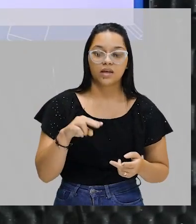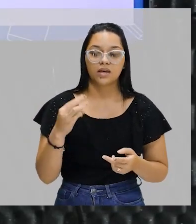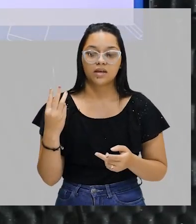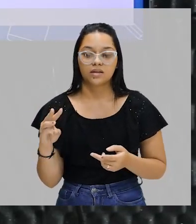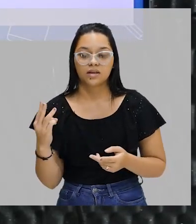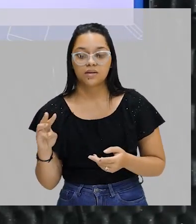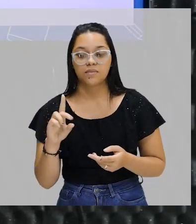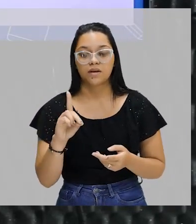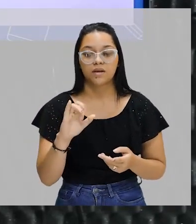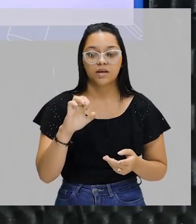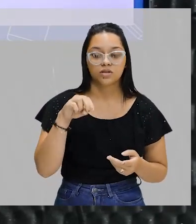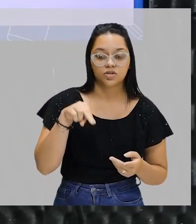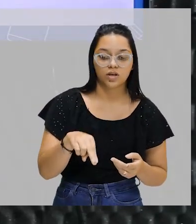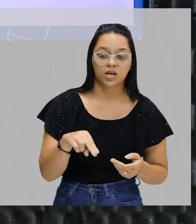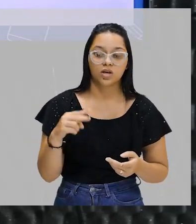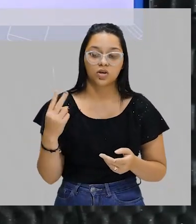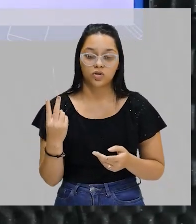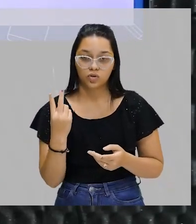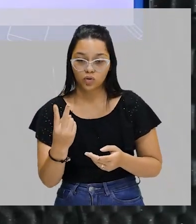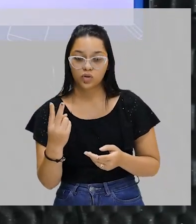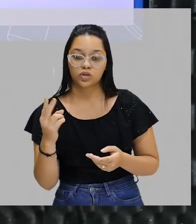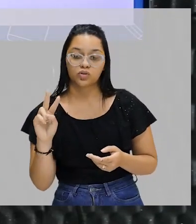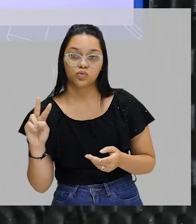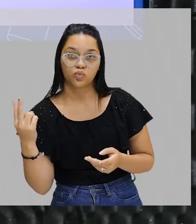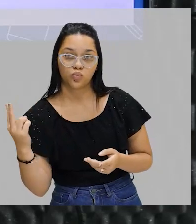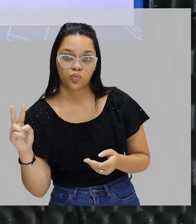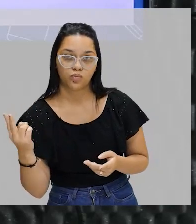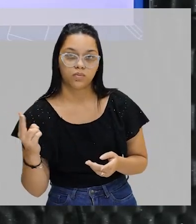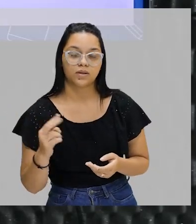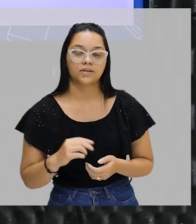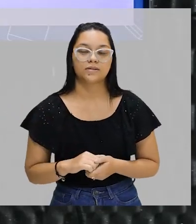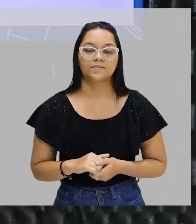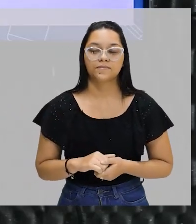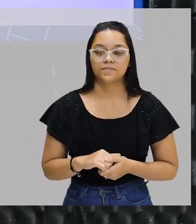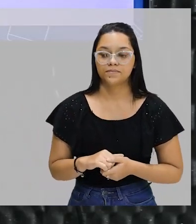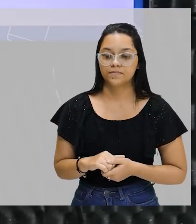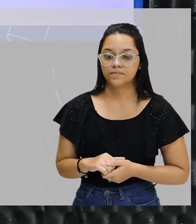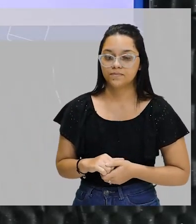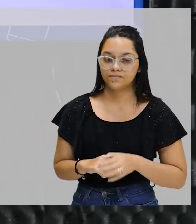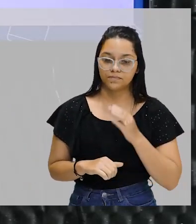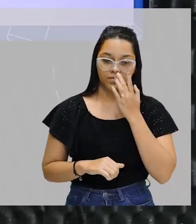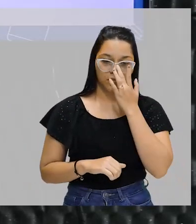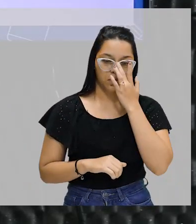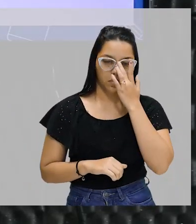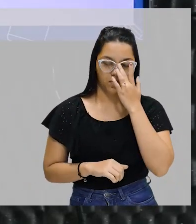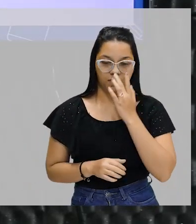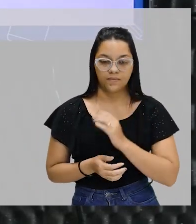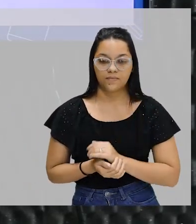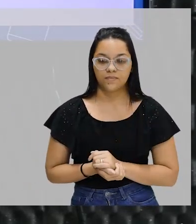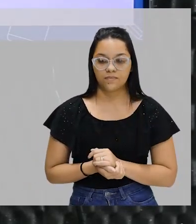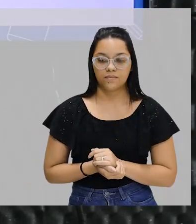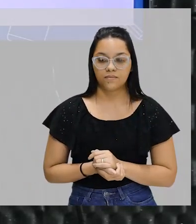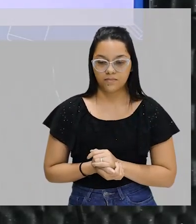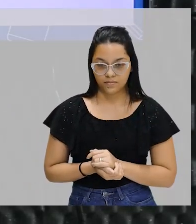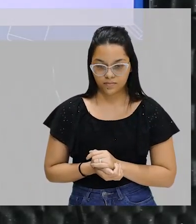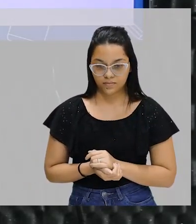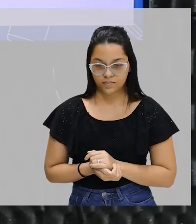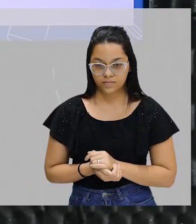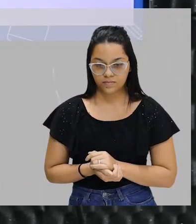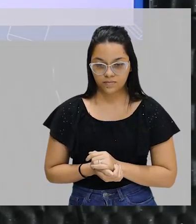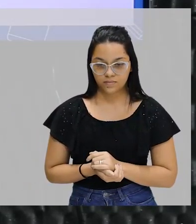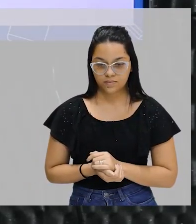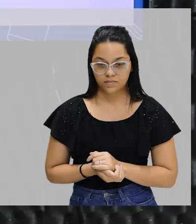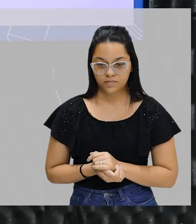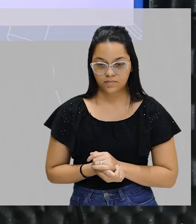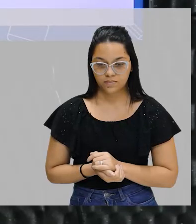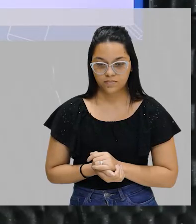os alcanos, vai ter somente ligações simples. En, ligação dupla. In, ligação